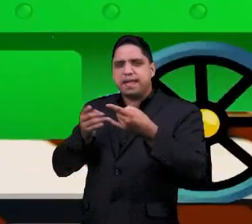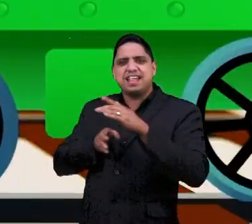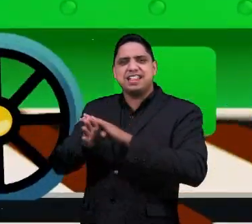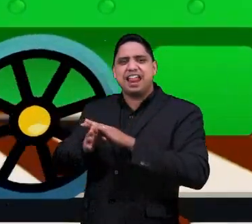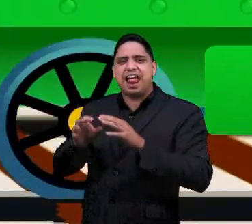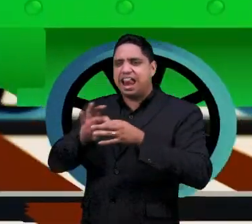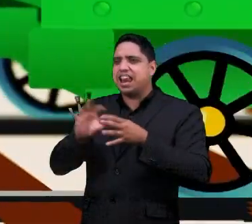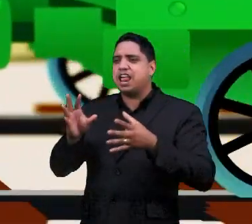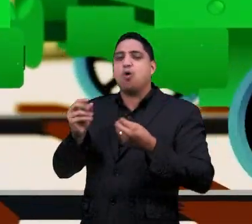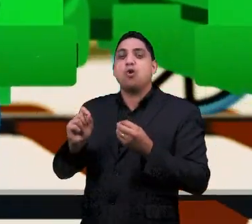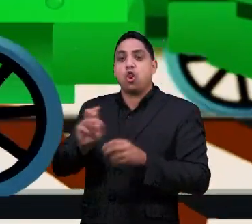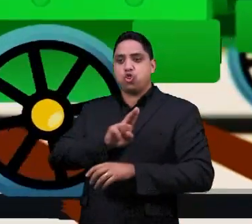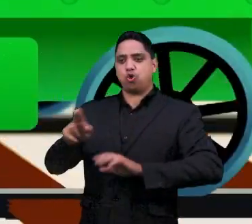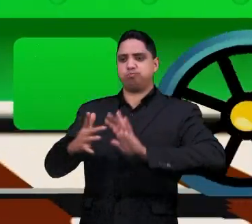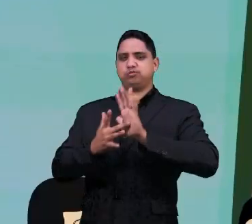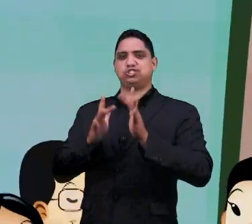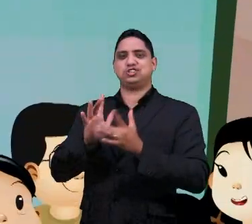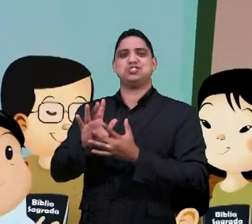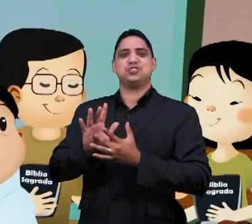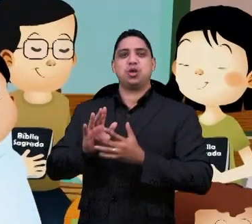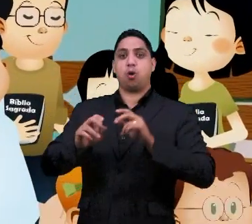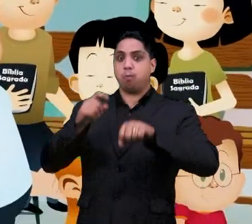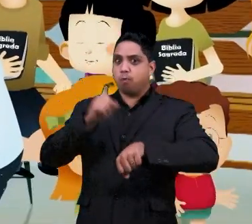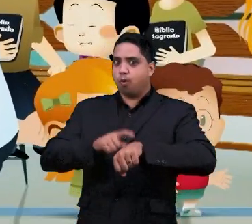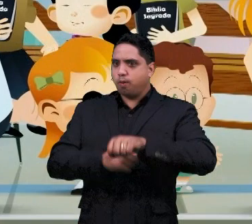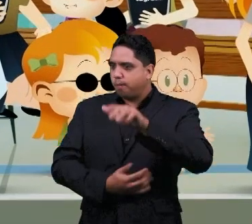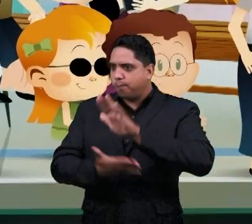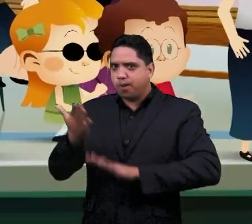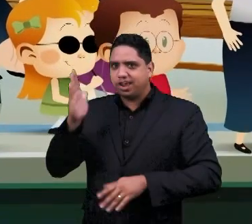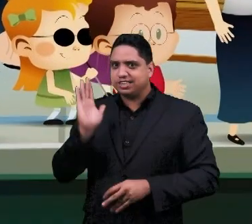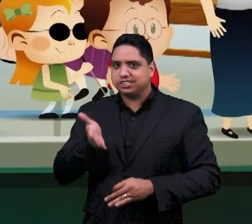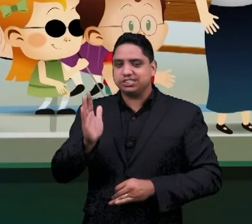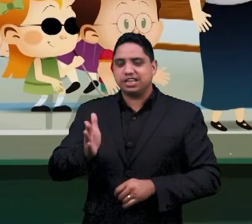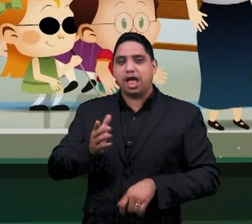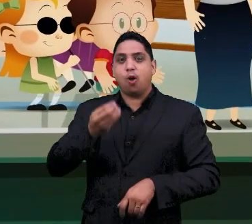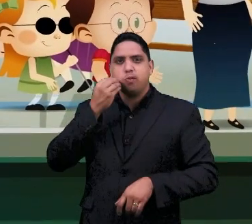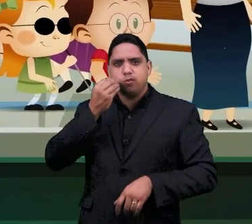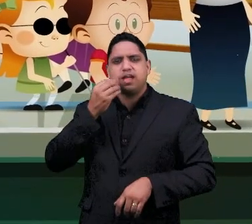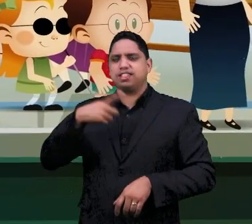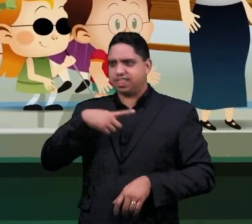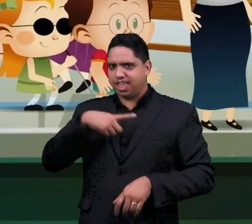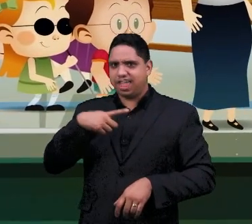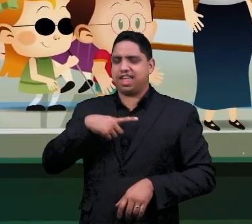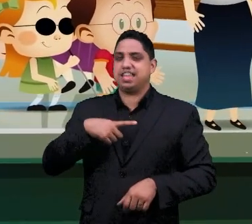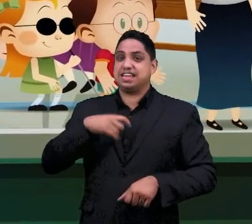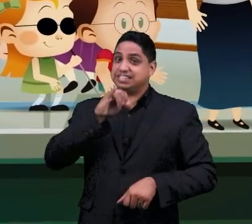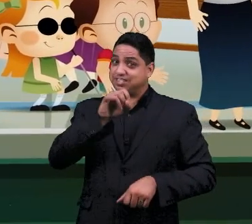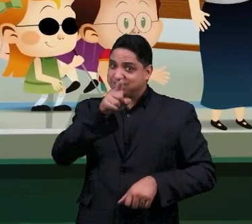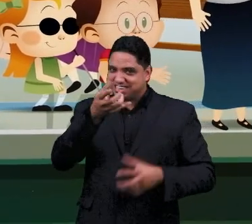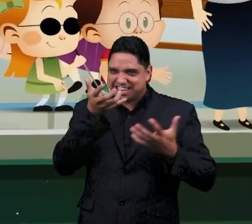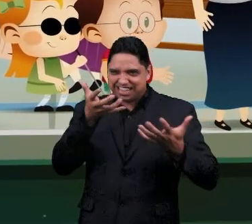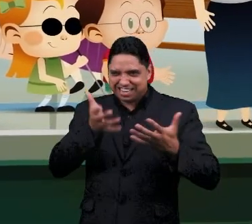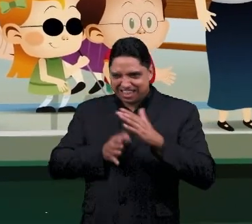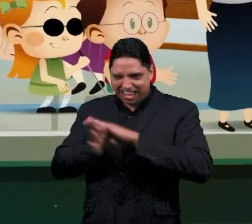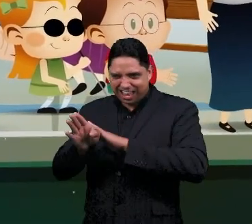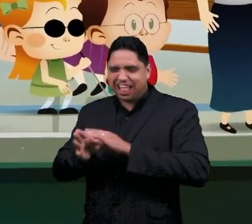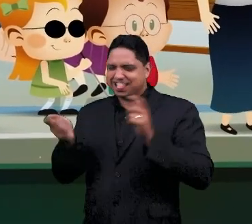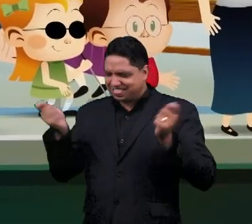de Jesus. É hora da partida, ensejo ainda tem. Aqueles